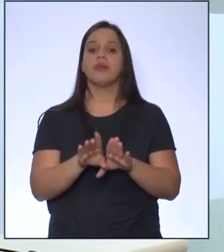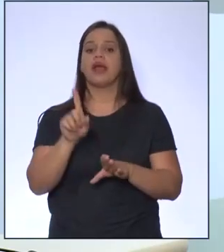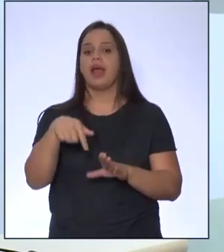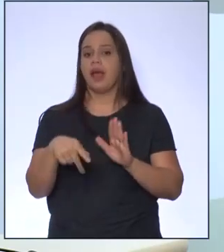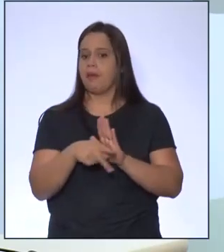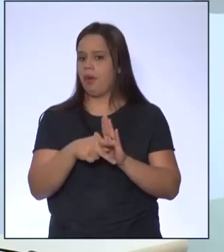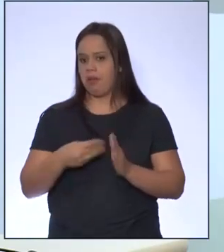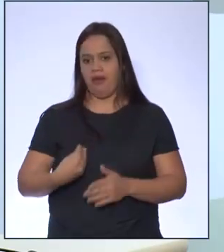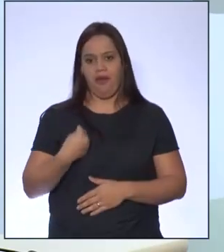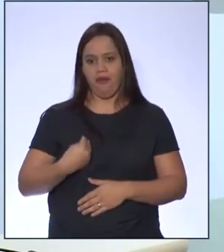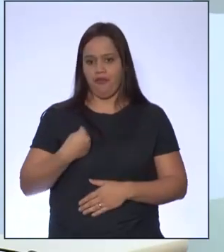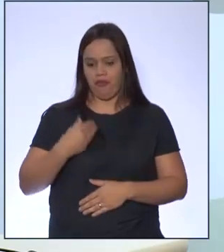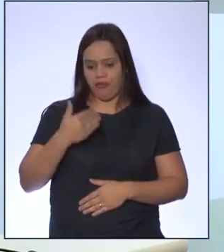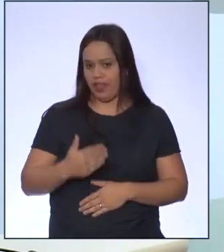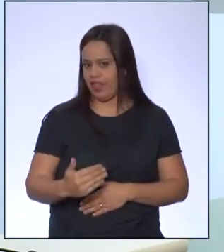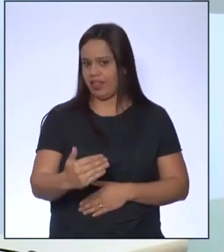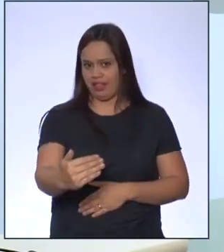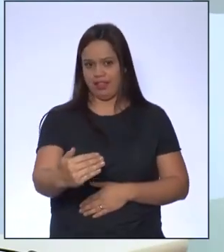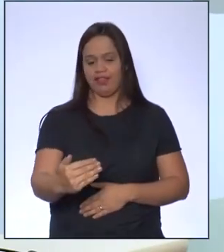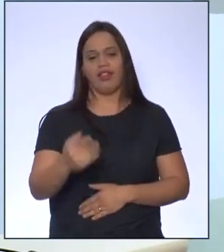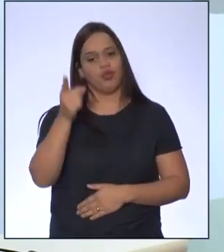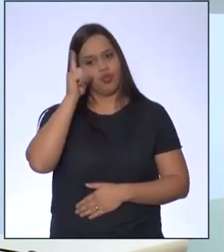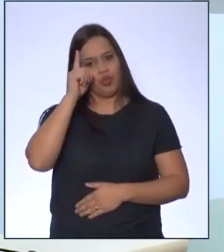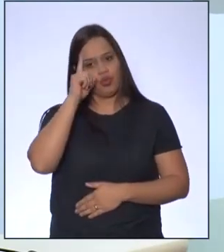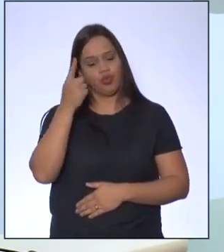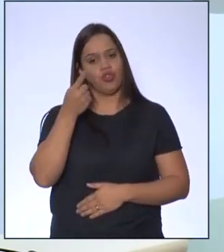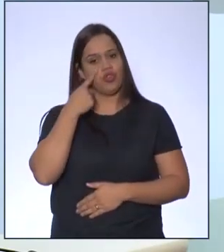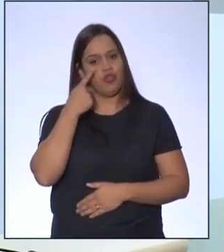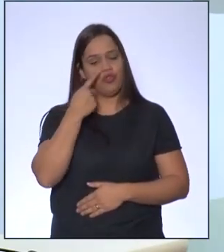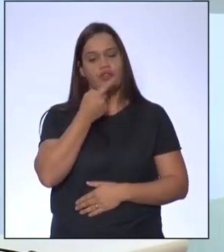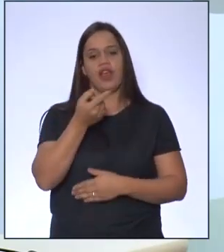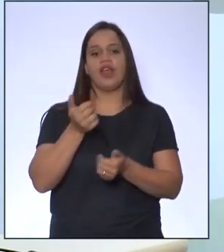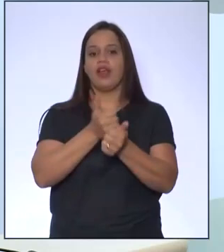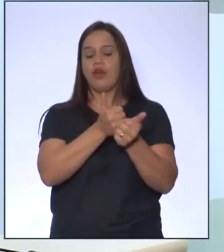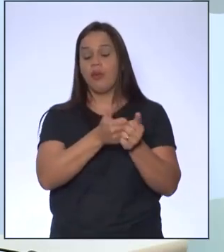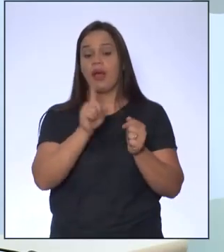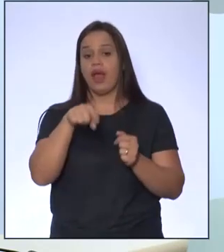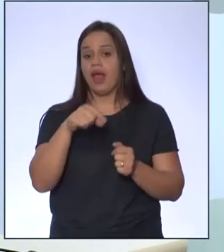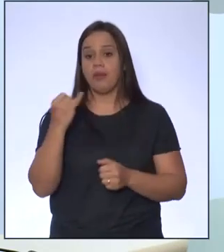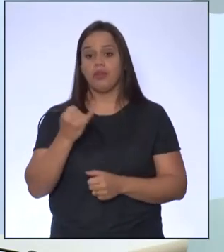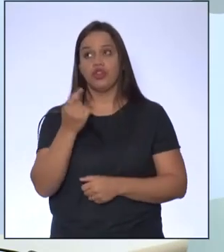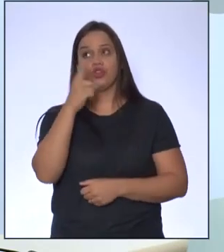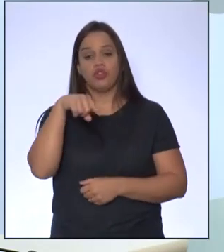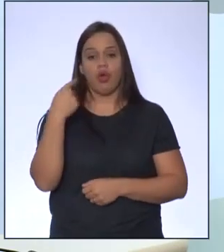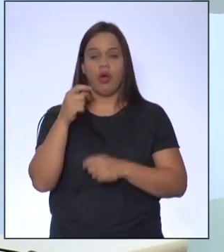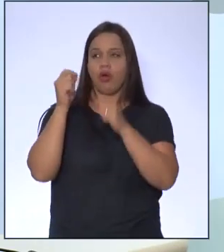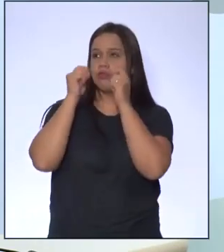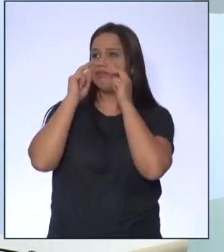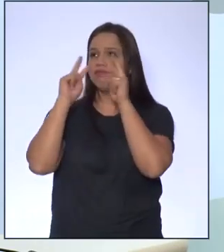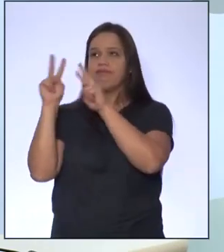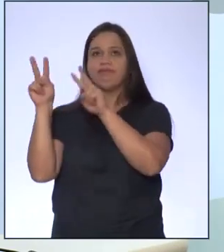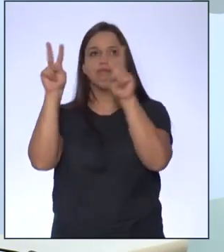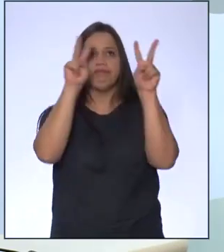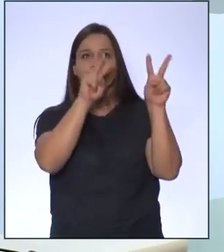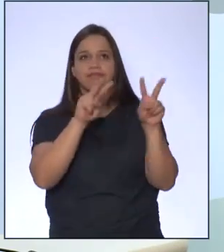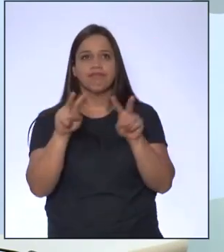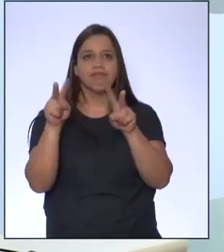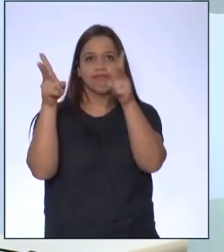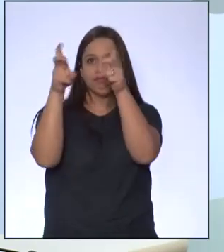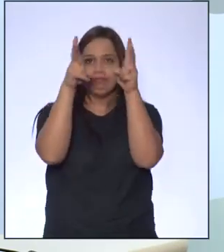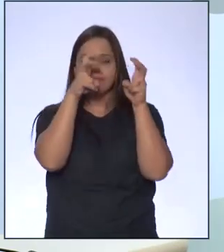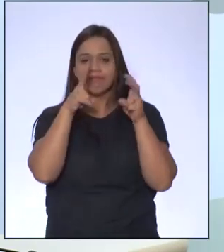nosso cotidiano, da nossa vida. É importante a gente observar as paisagens, fazer a sua